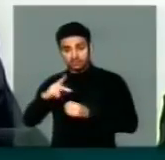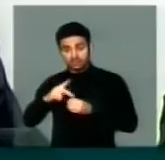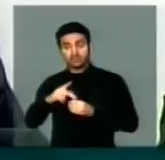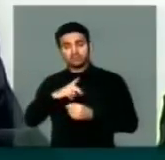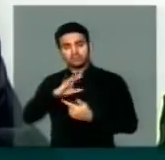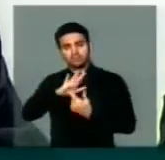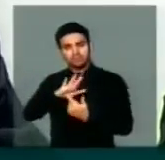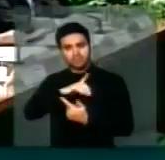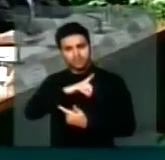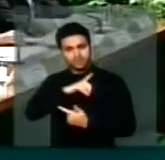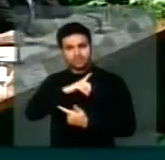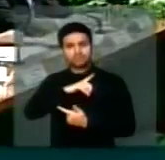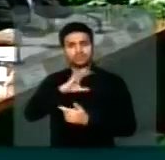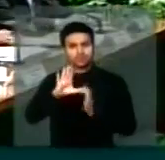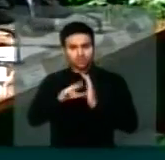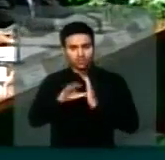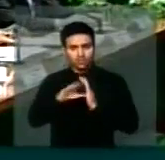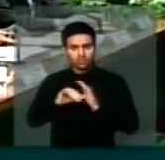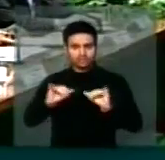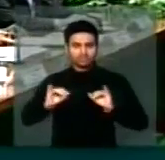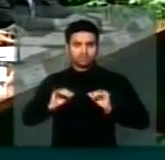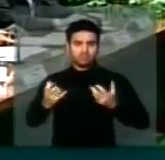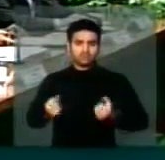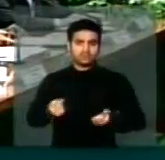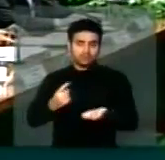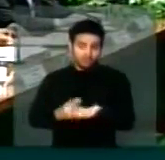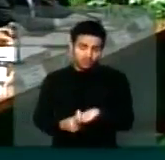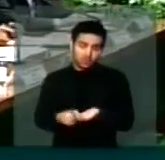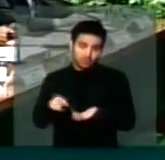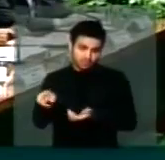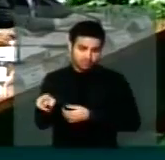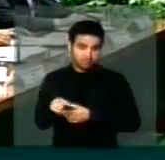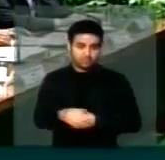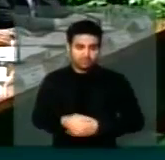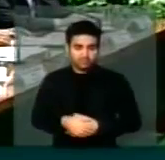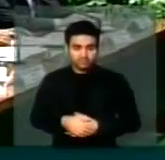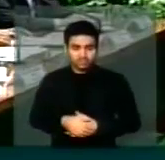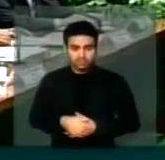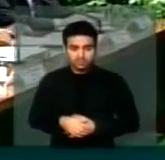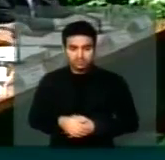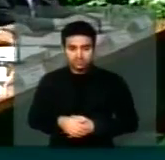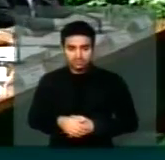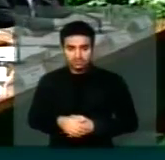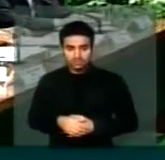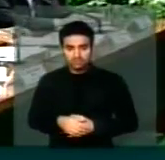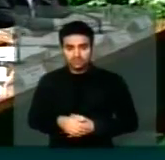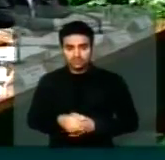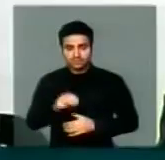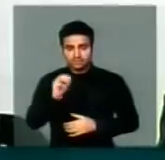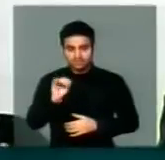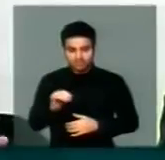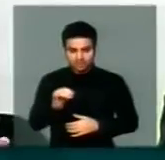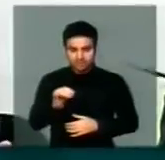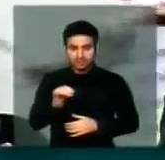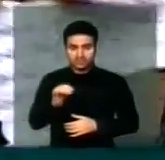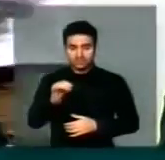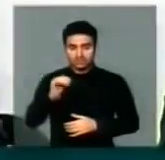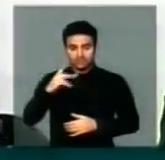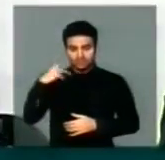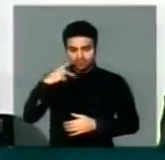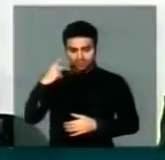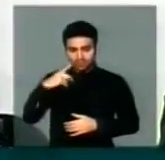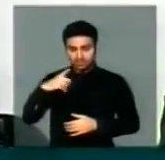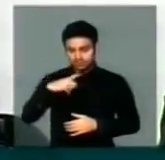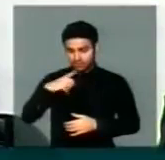menos para eventual crime de corrupção passiva qualificada, assim tipificado. Ora, se a parte do agente político está no